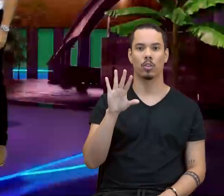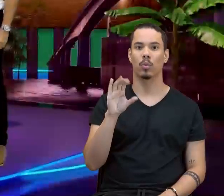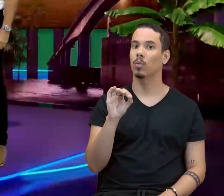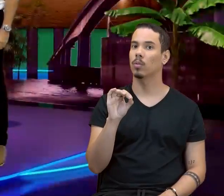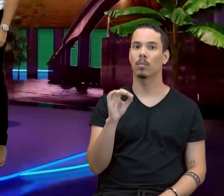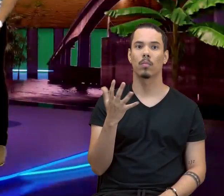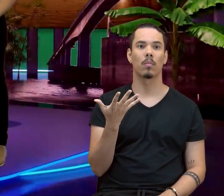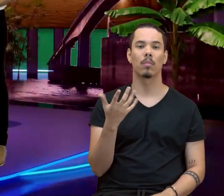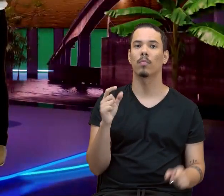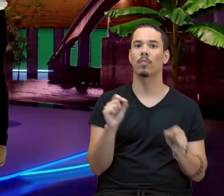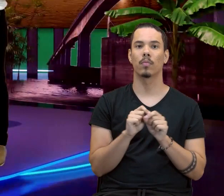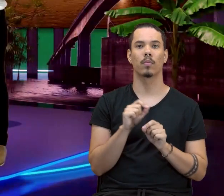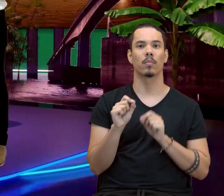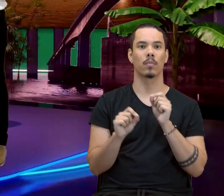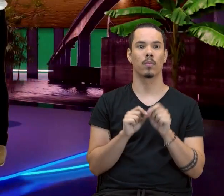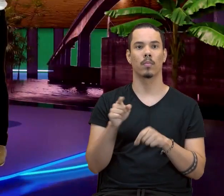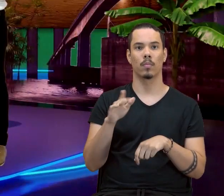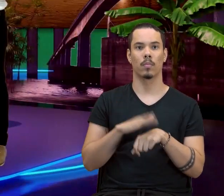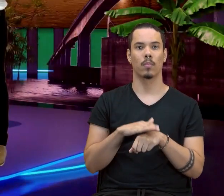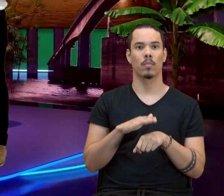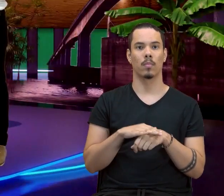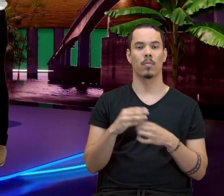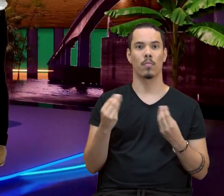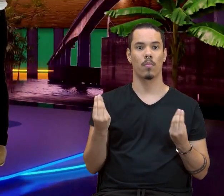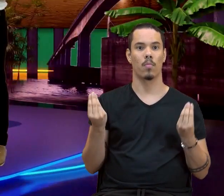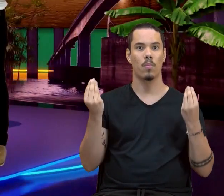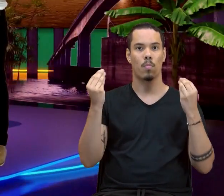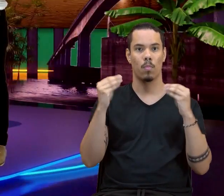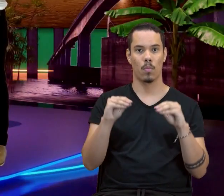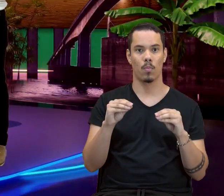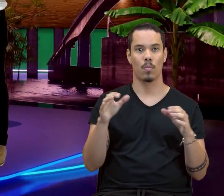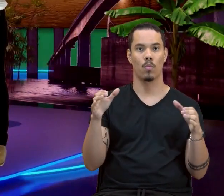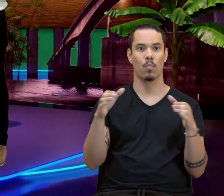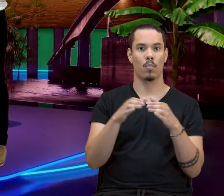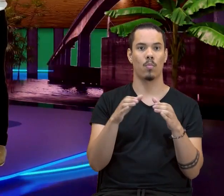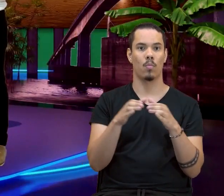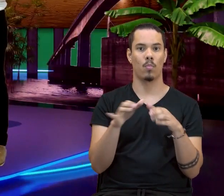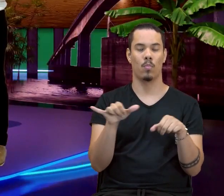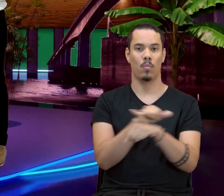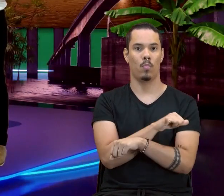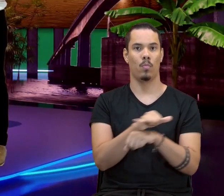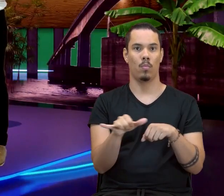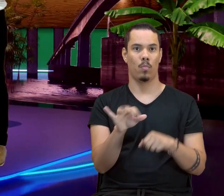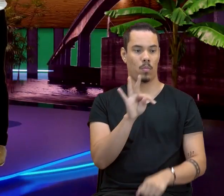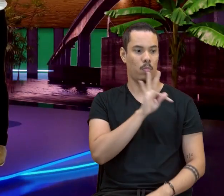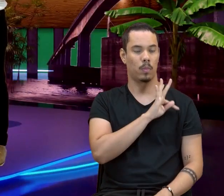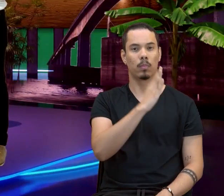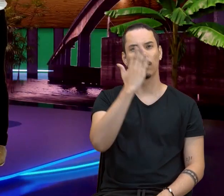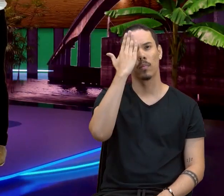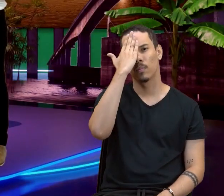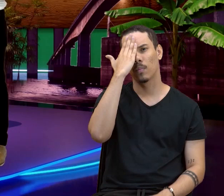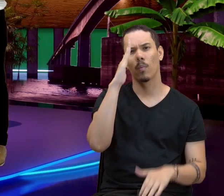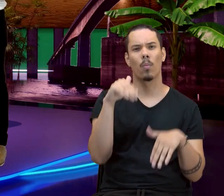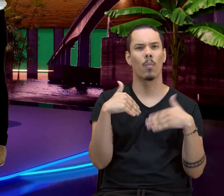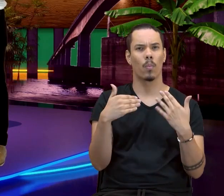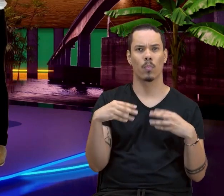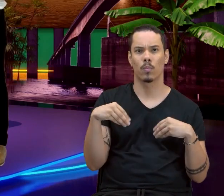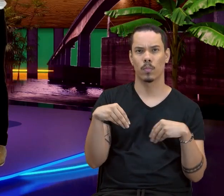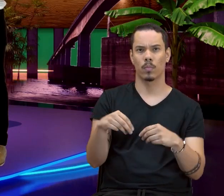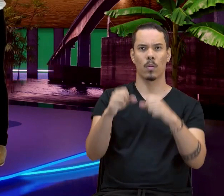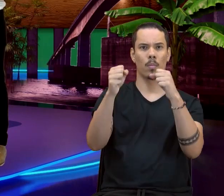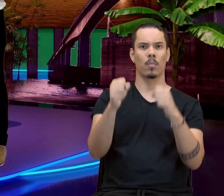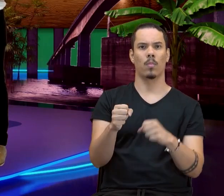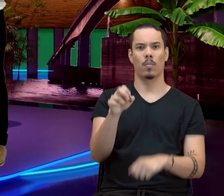fazer o quê? Esse diagnóstico ele vai trazer um conjunto de técnicas para se saber qual solo que pode ser agora utilizado. Muito